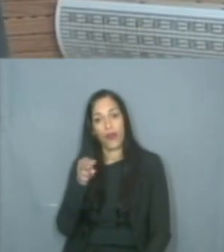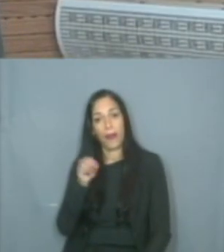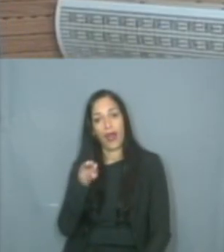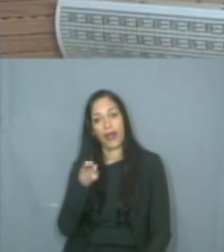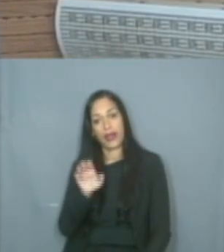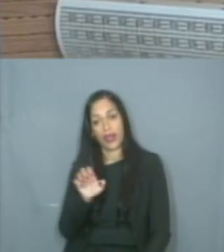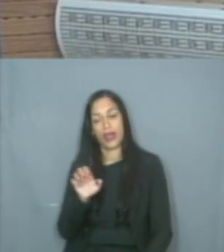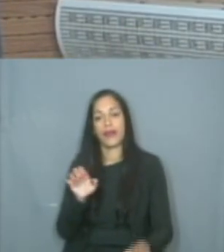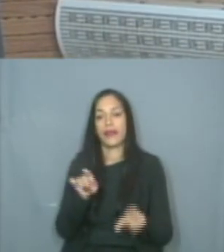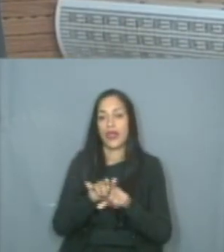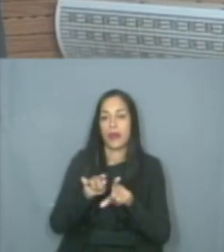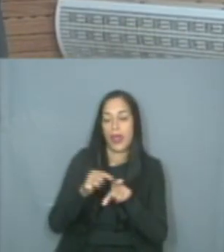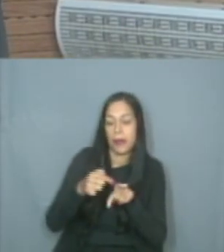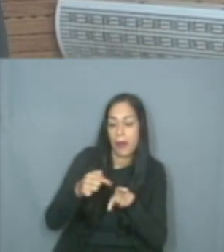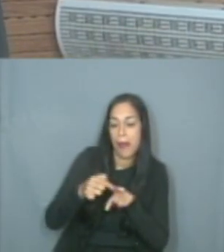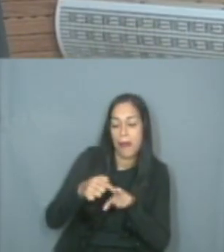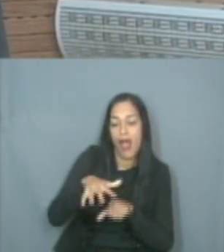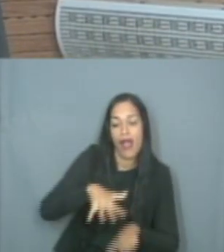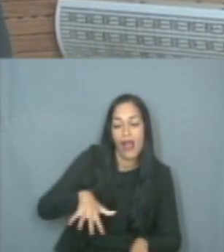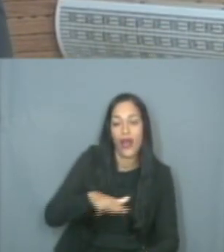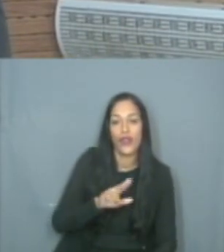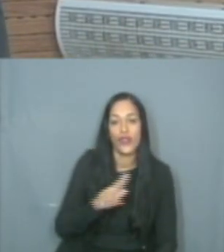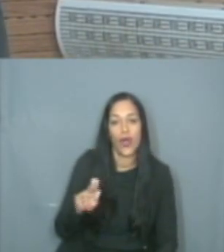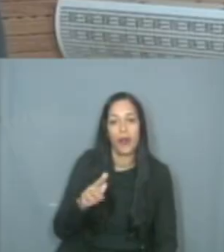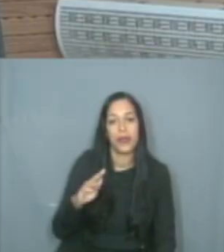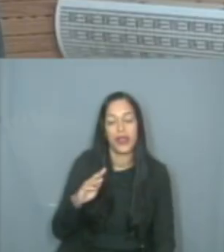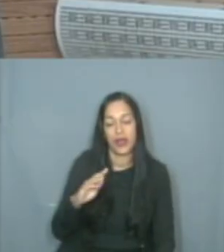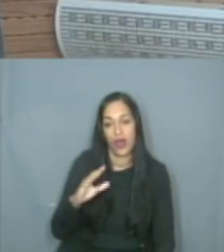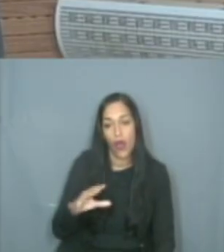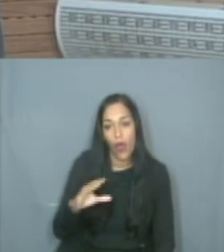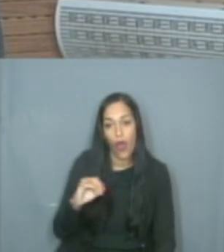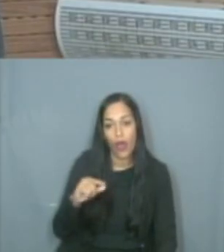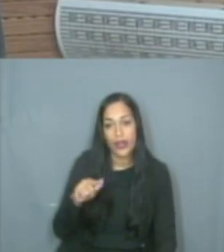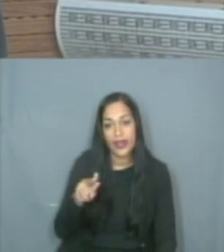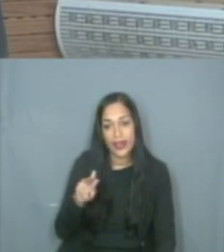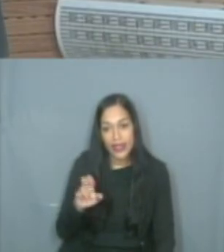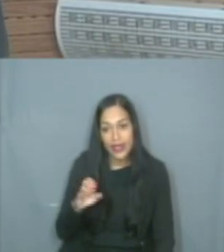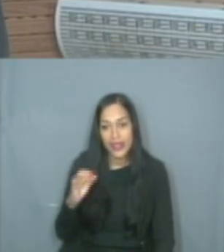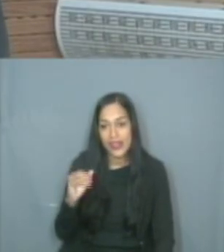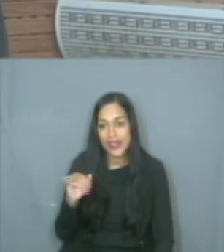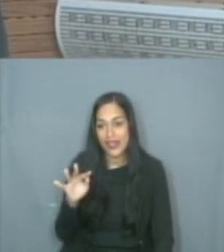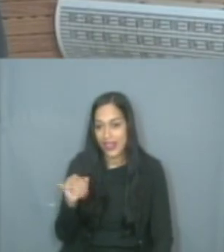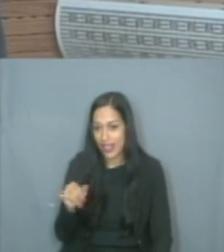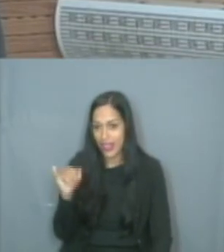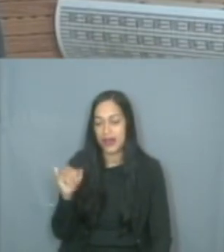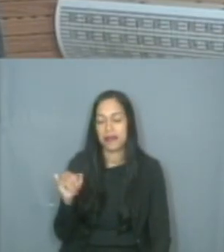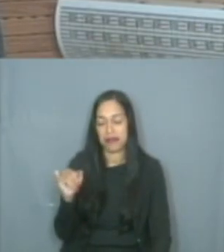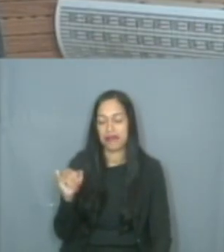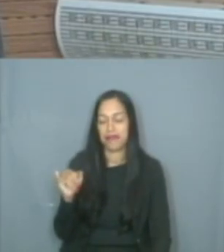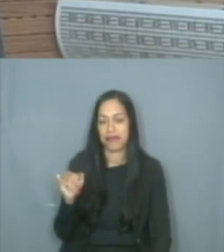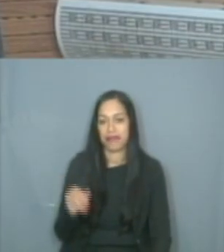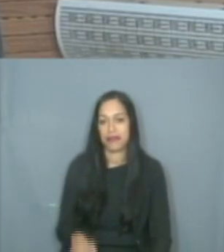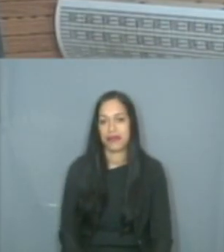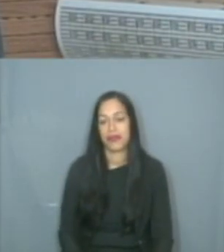ou Coque City, como eles gostam de chamar. E na Escola